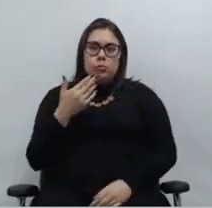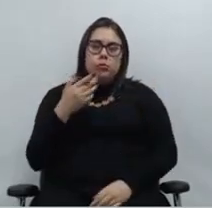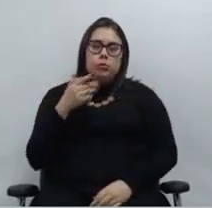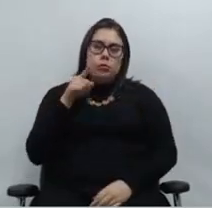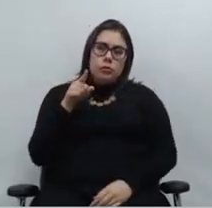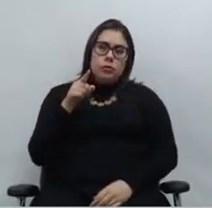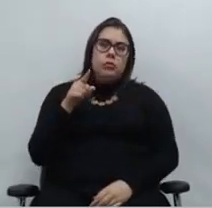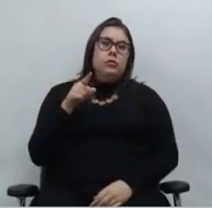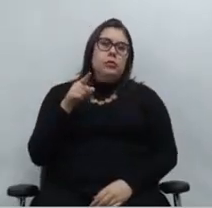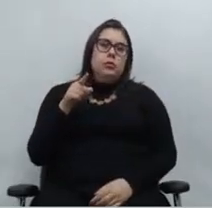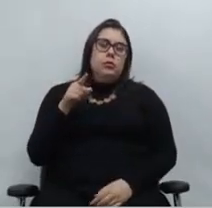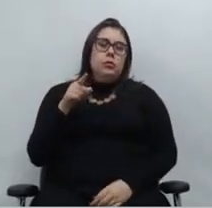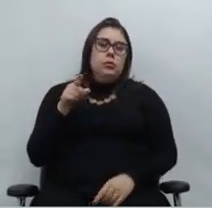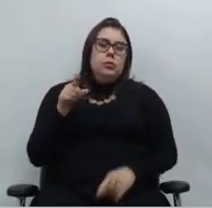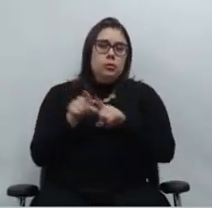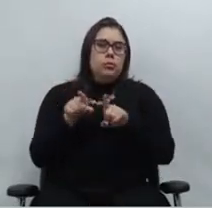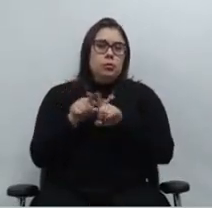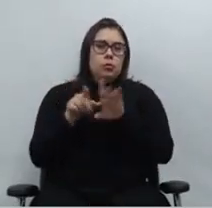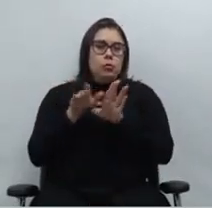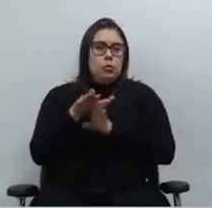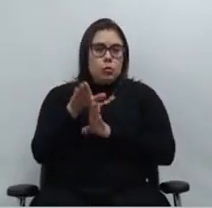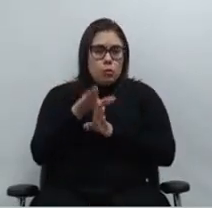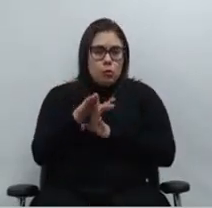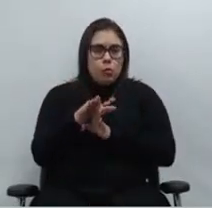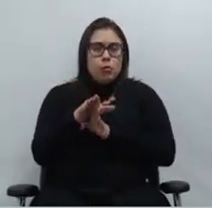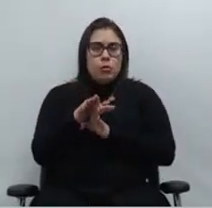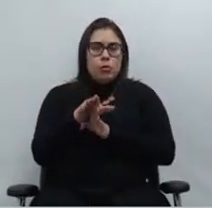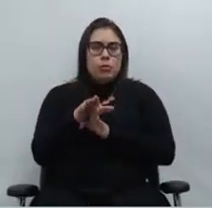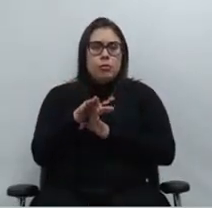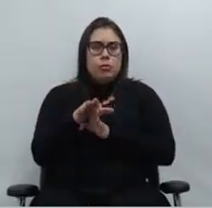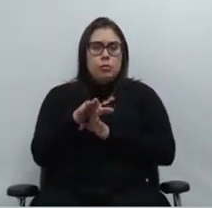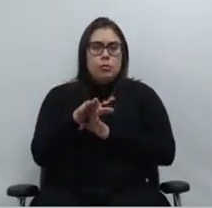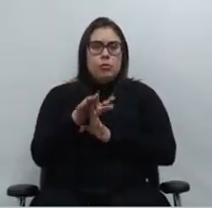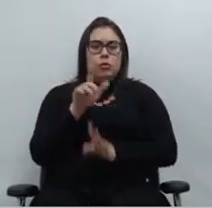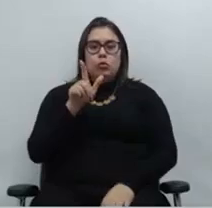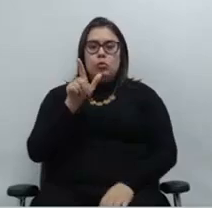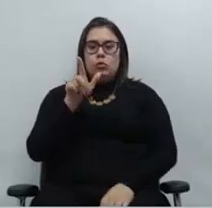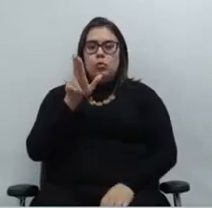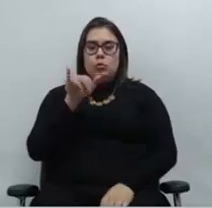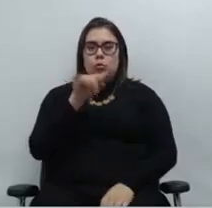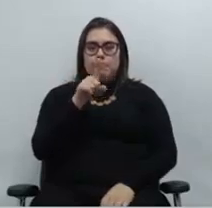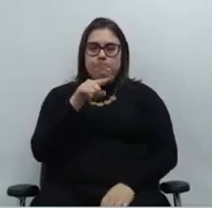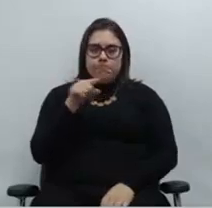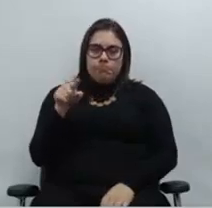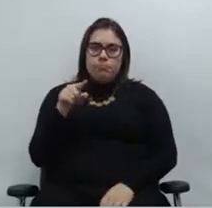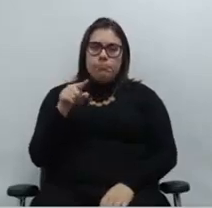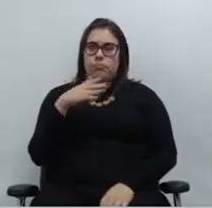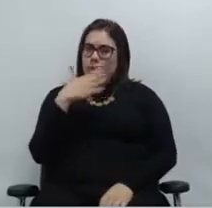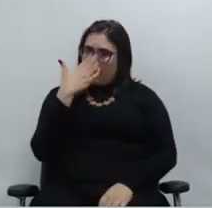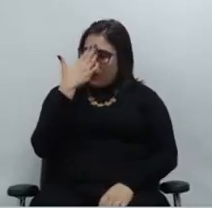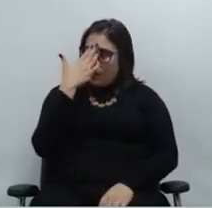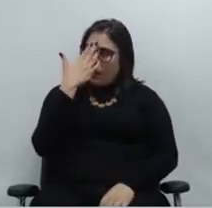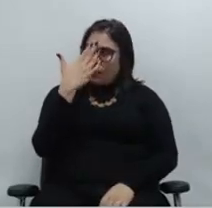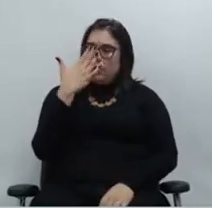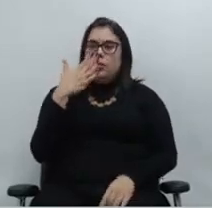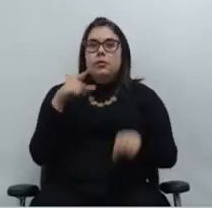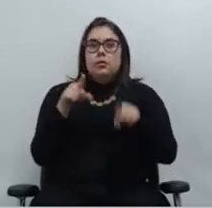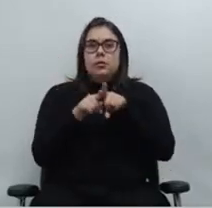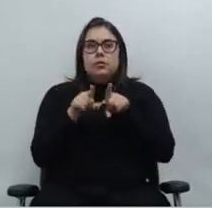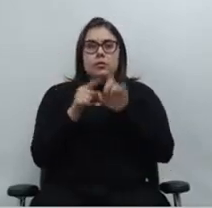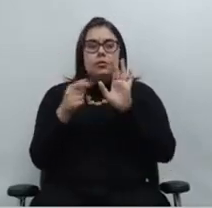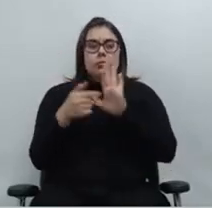também pelo excelentíssimo conselheiro Luiz Eduardo. Agradeço a